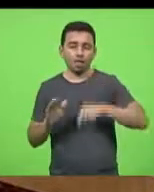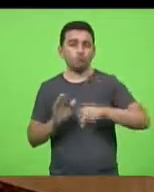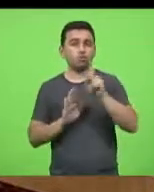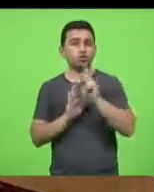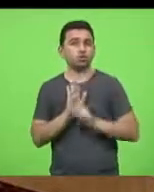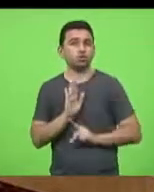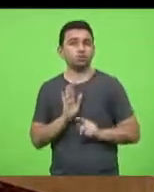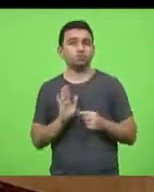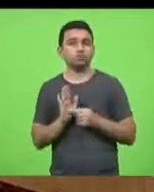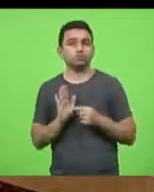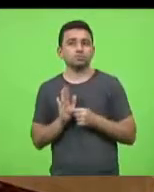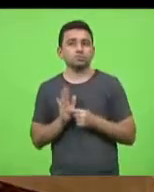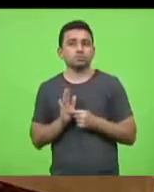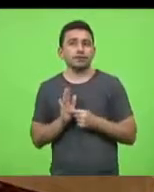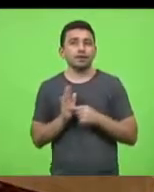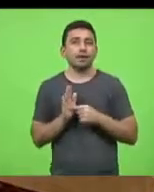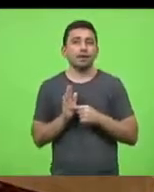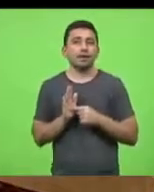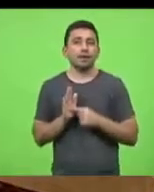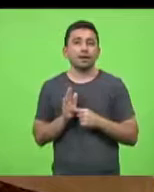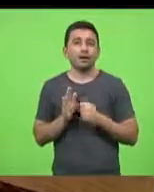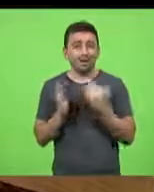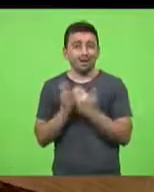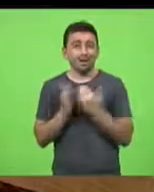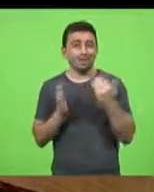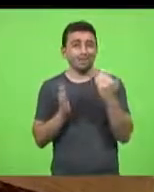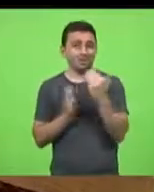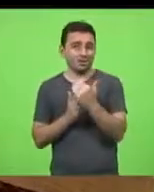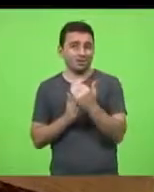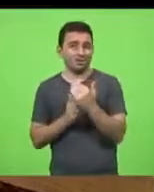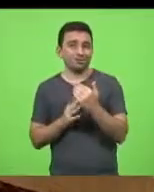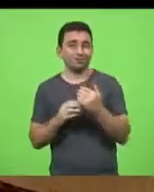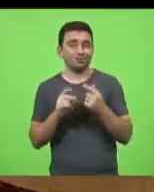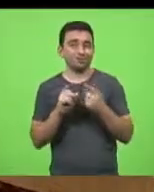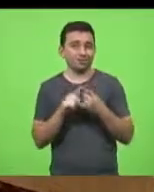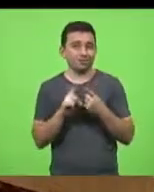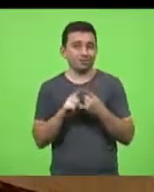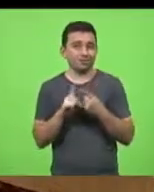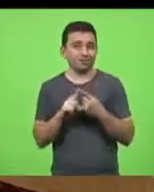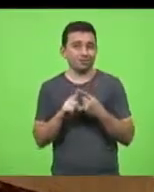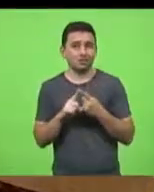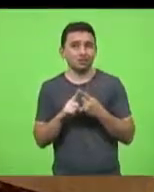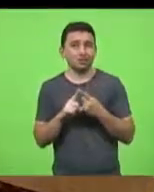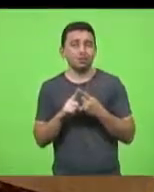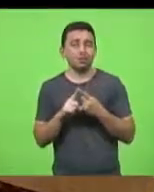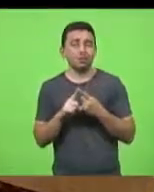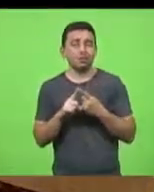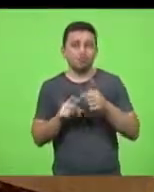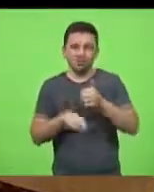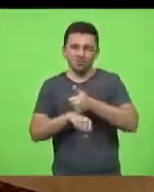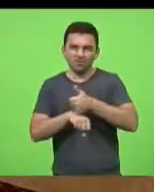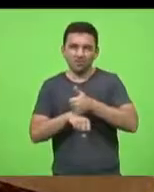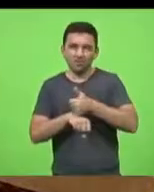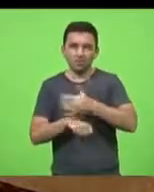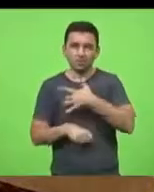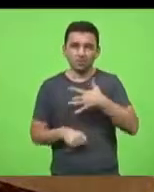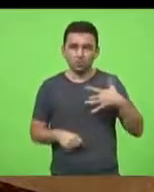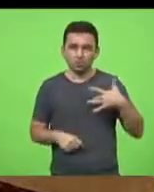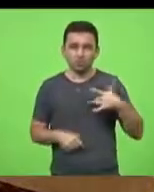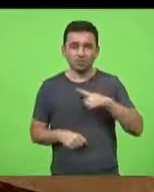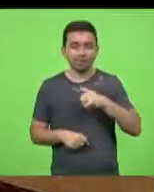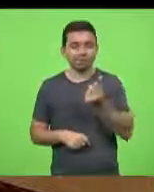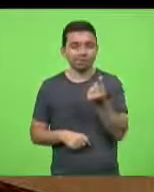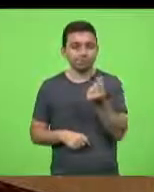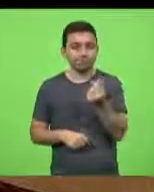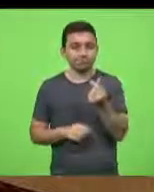que, além dessa questão dos profissionais da saúde que recebem uma